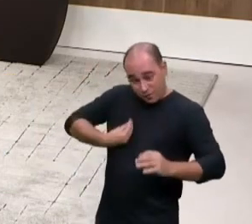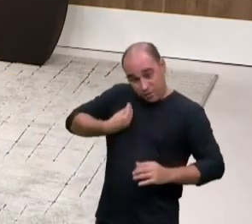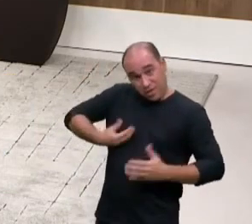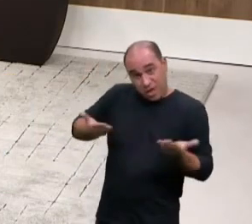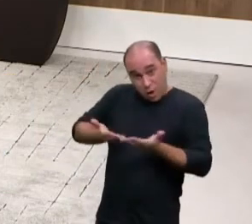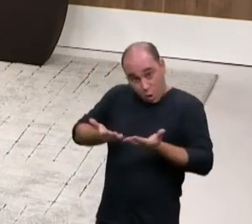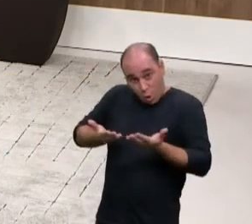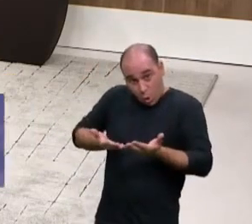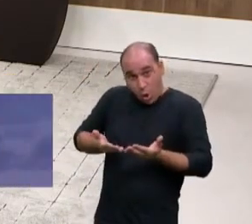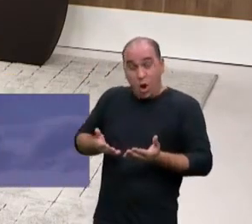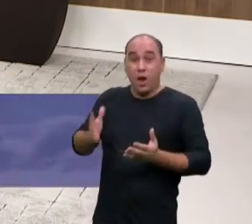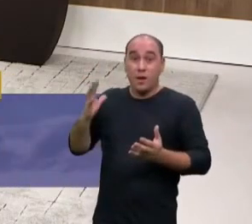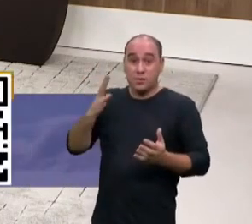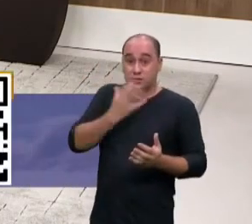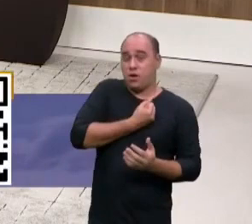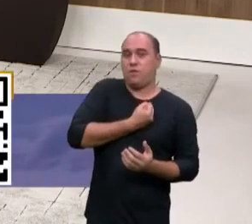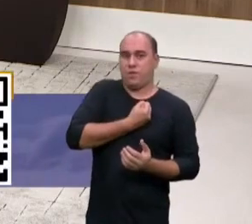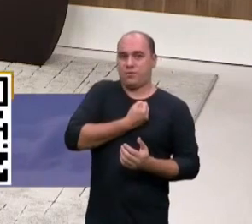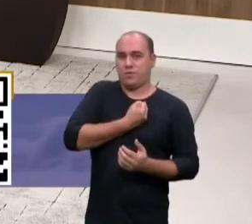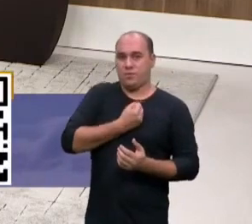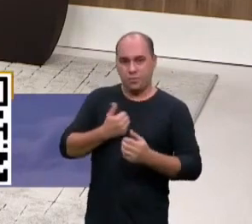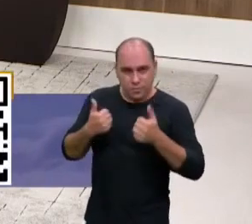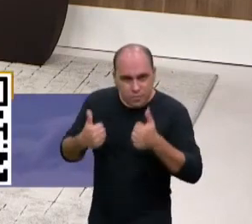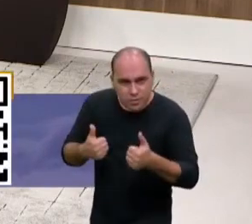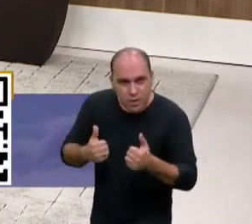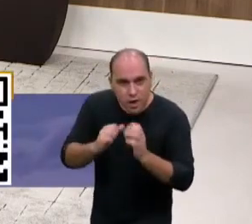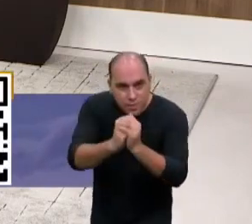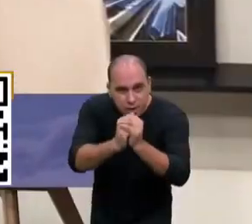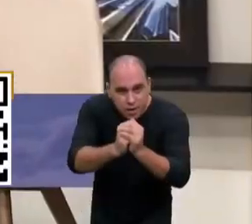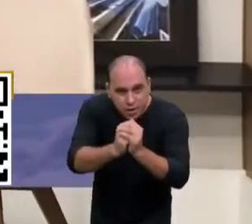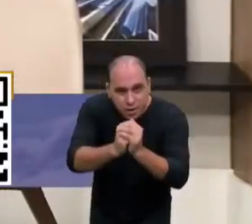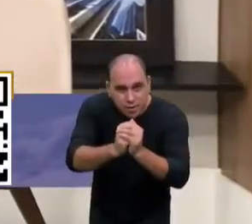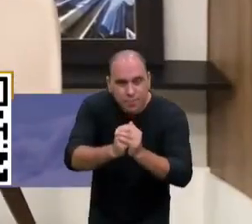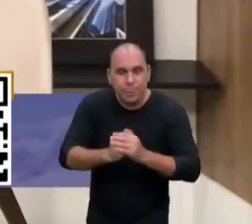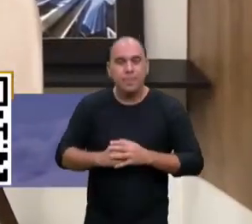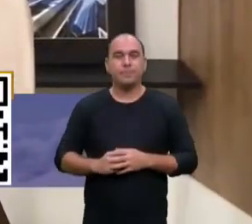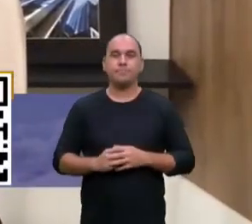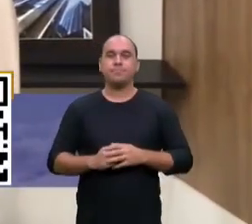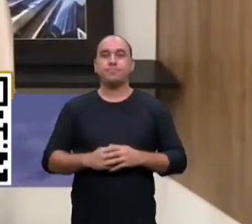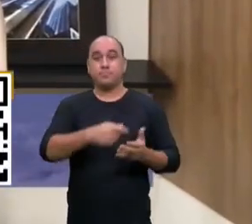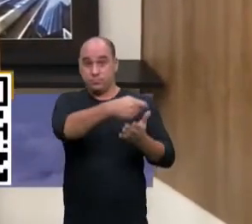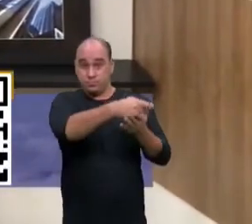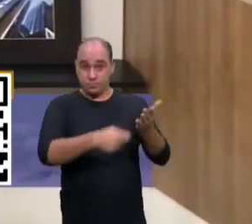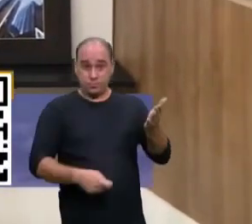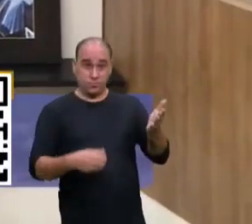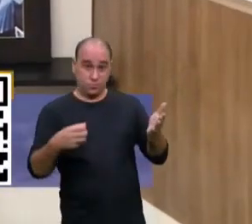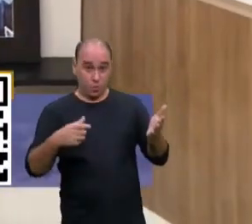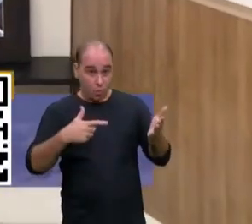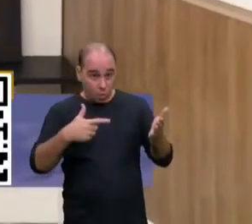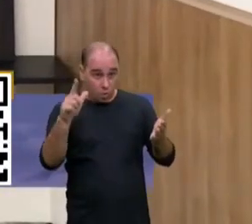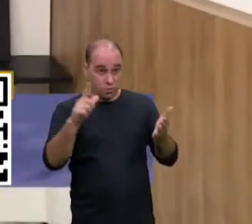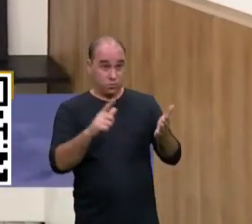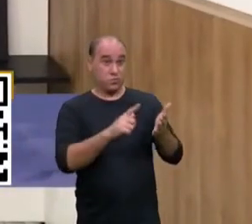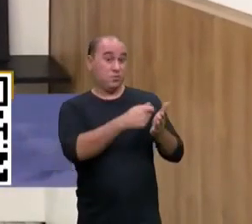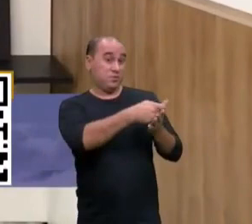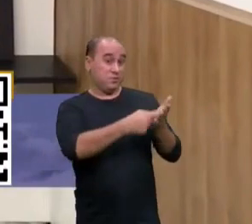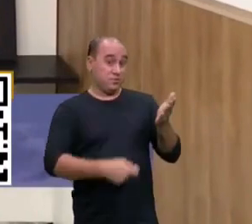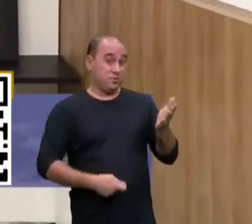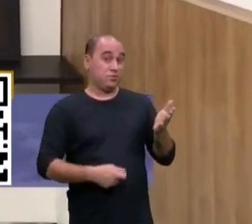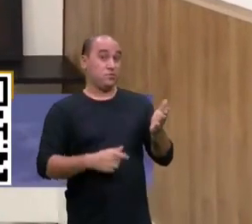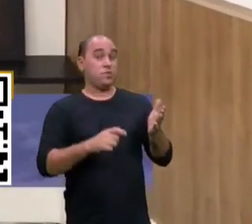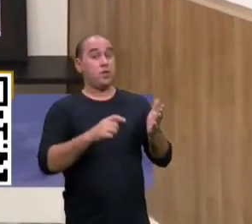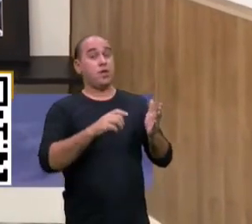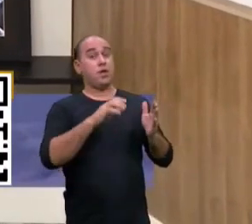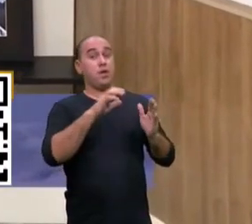preparar verdadeiramente para a salvação Amém tem um outro texto que ele é para você que está no livro de